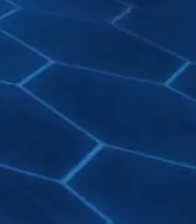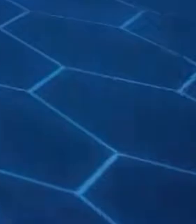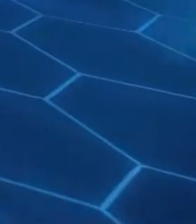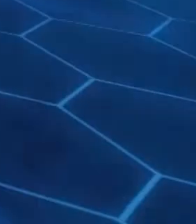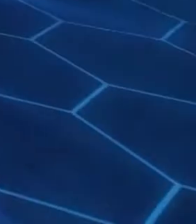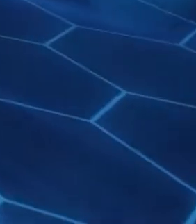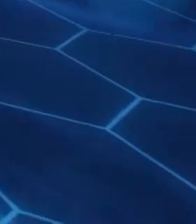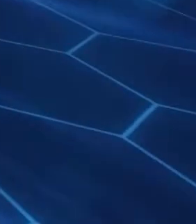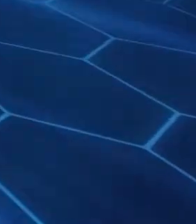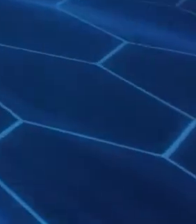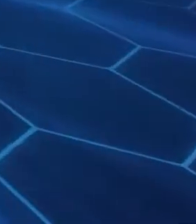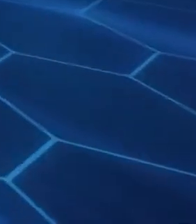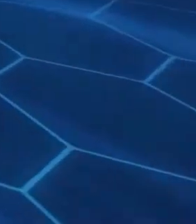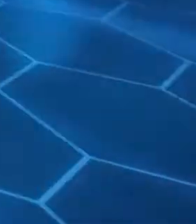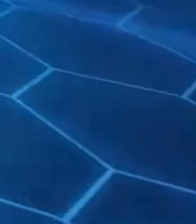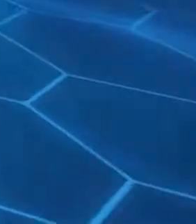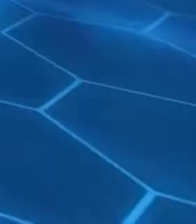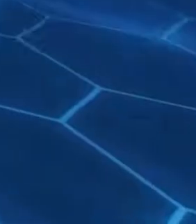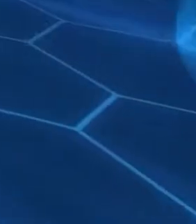E